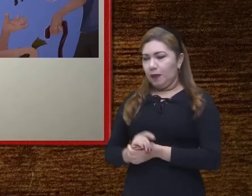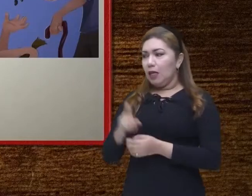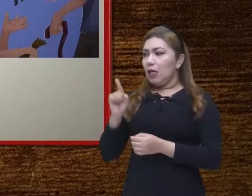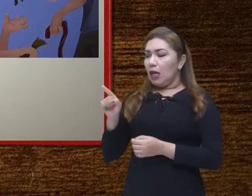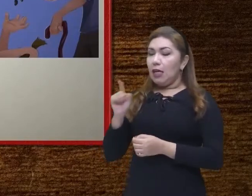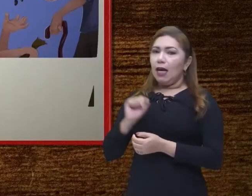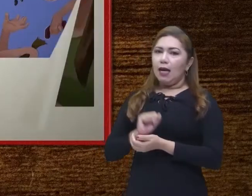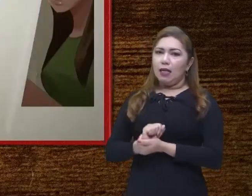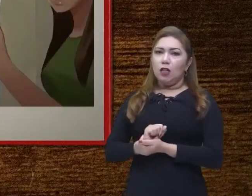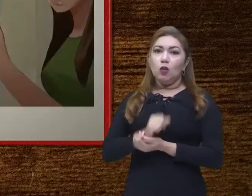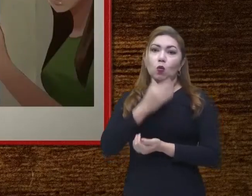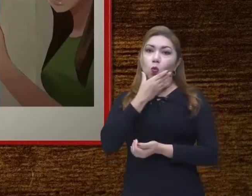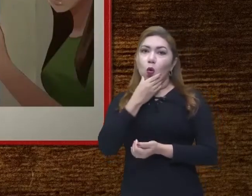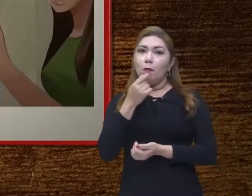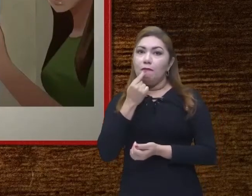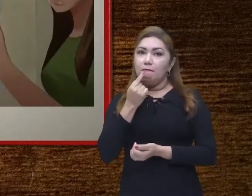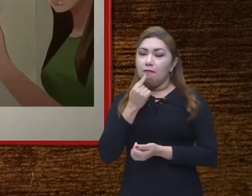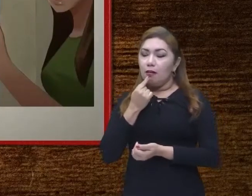feijão.